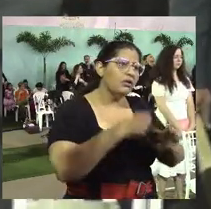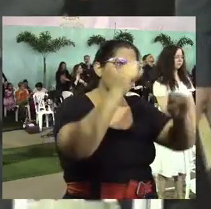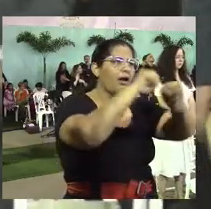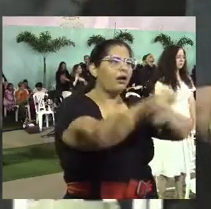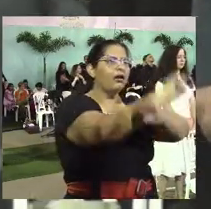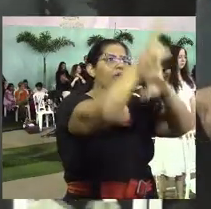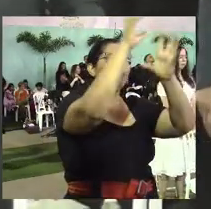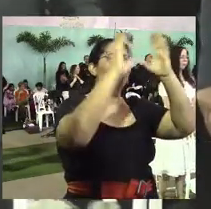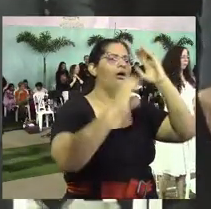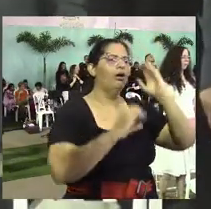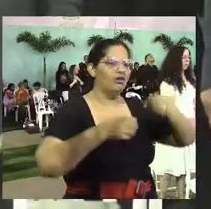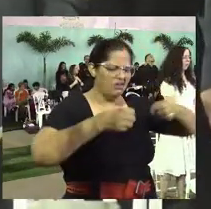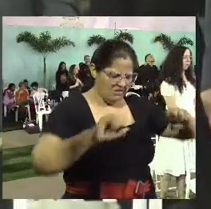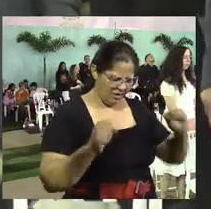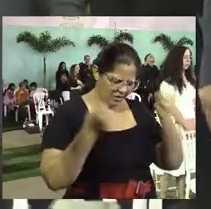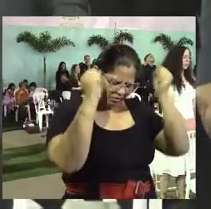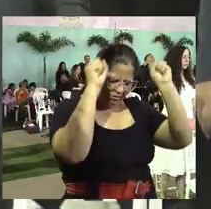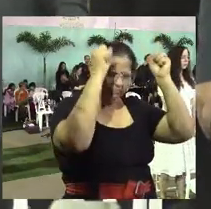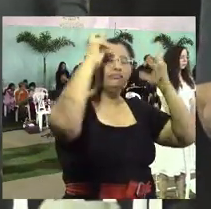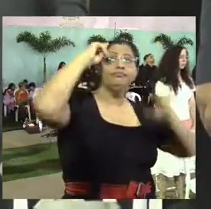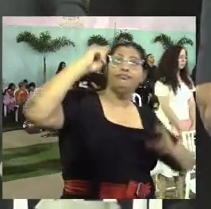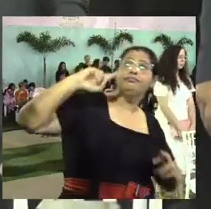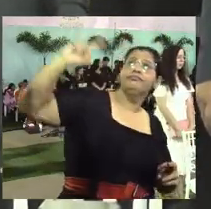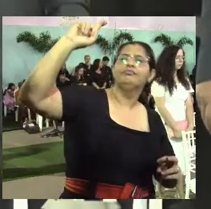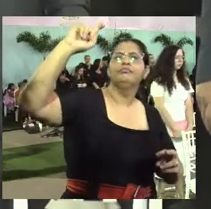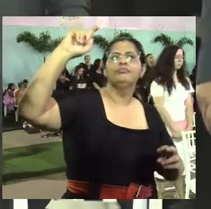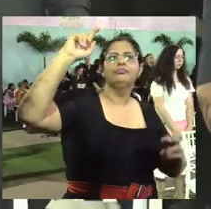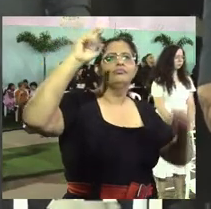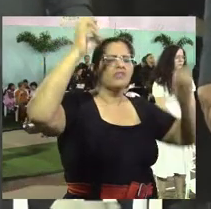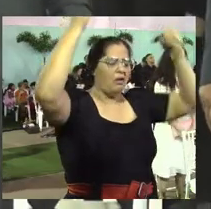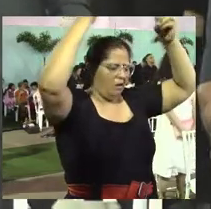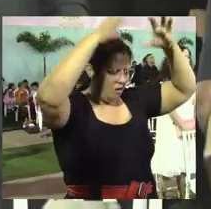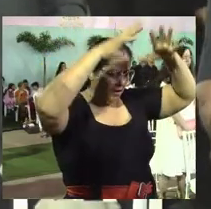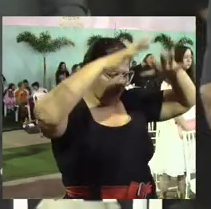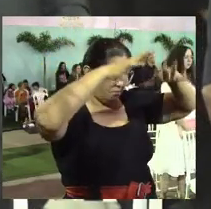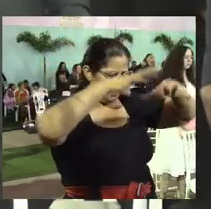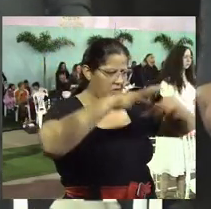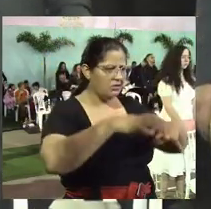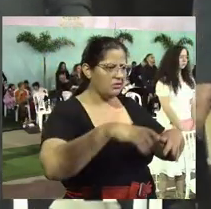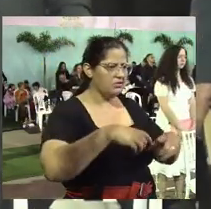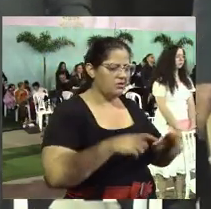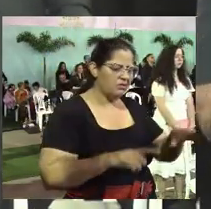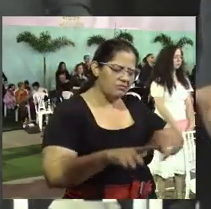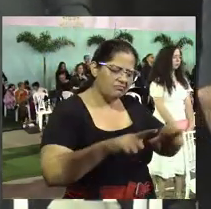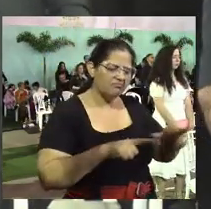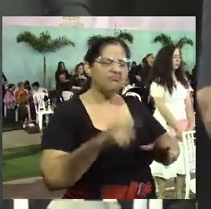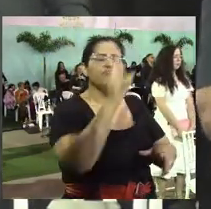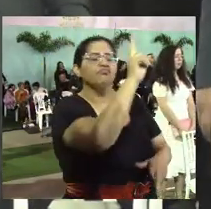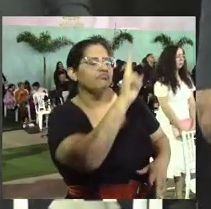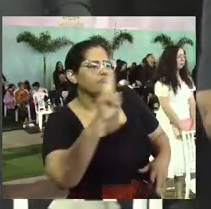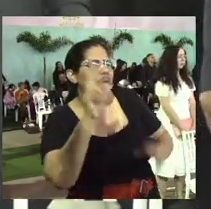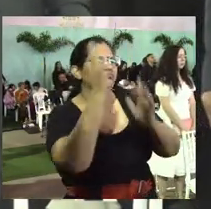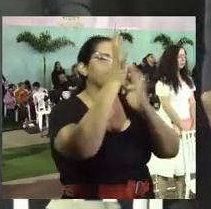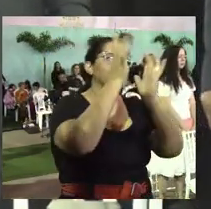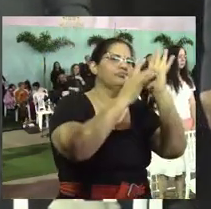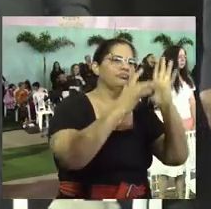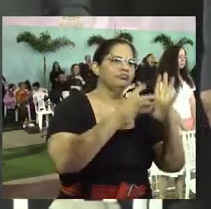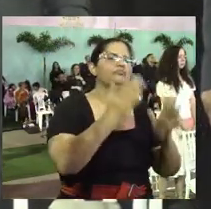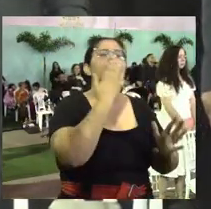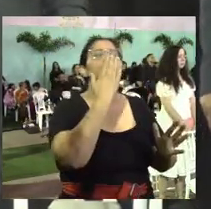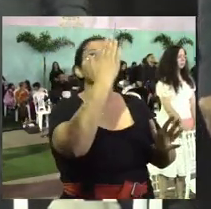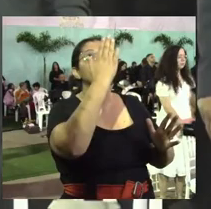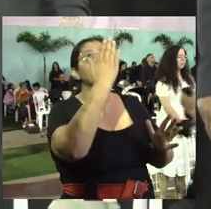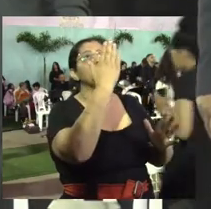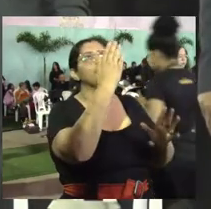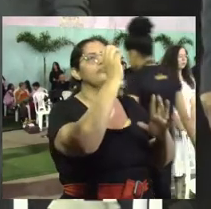para glória e louvor do santo nome do Senhor abençoa este trabalho em nome de Jesus é o nosso